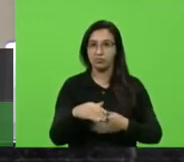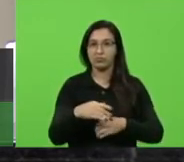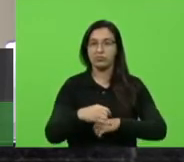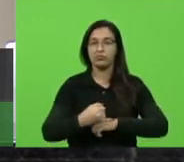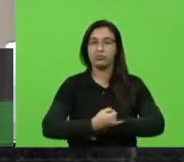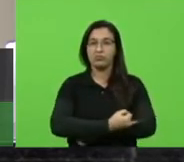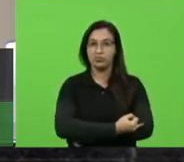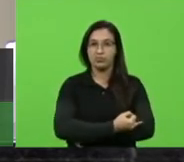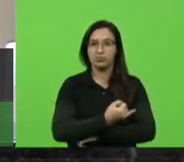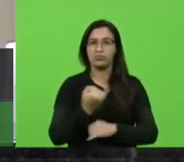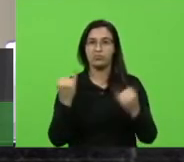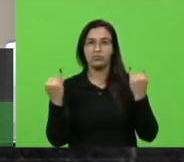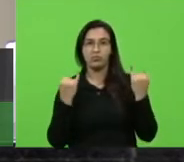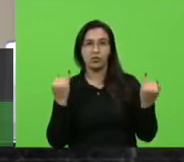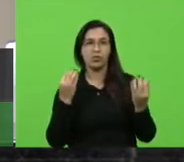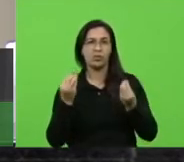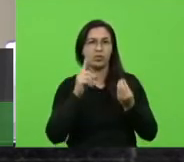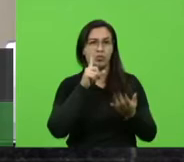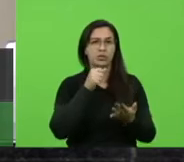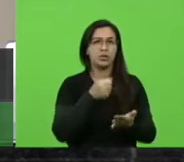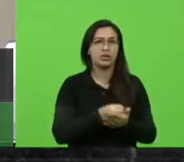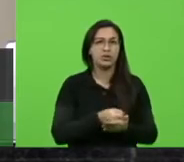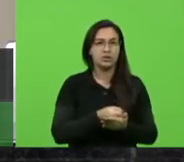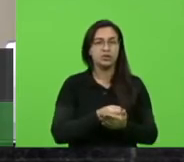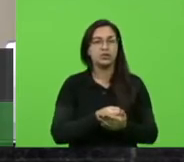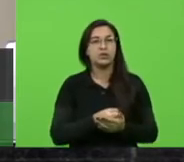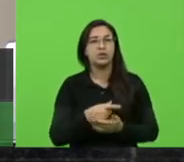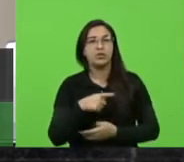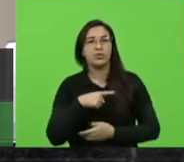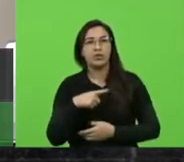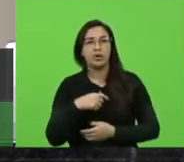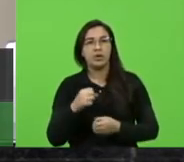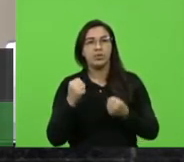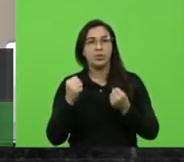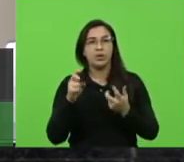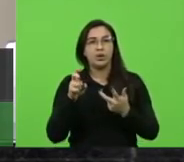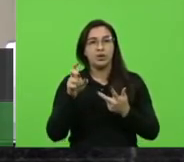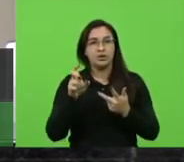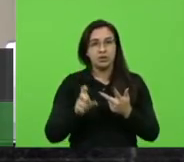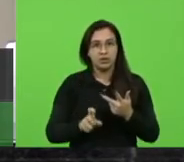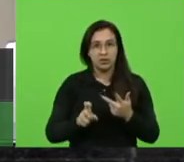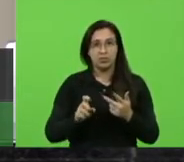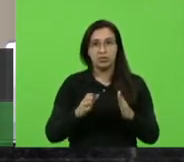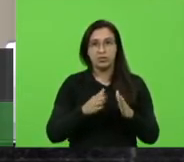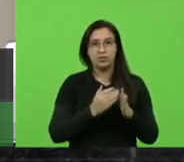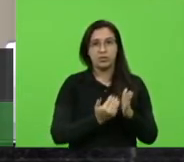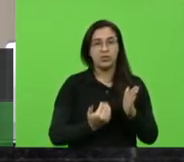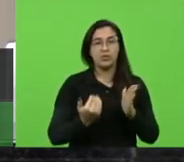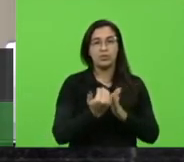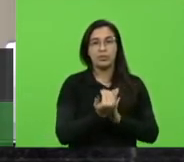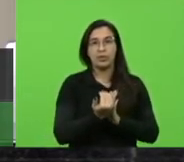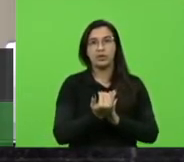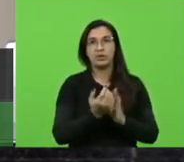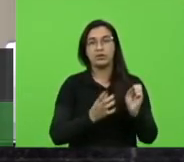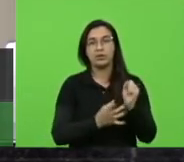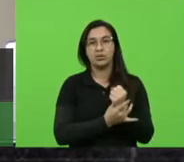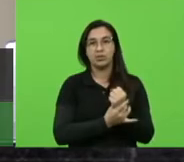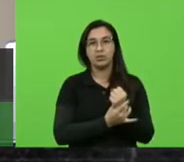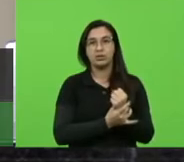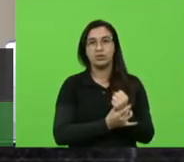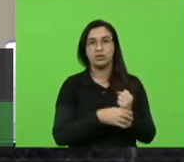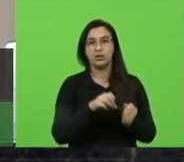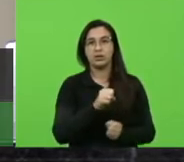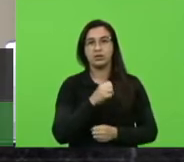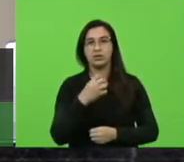informações acerca das medidas que estão sendo tomadas pelo Poder Executivo para aumentar a segurança na rodovia SC-417.